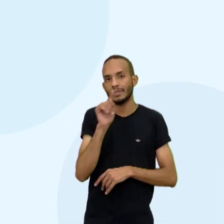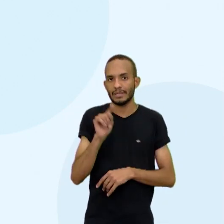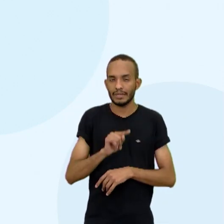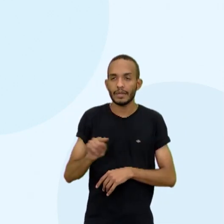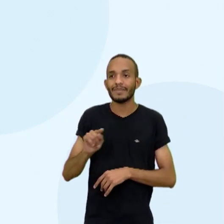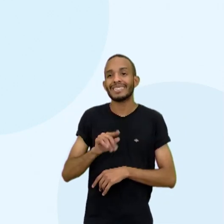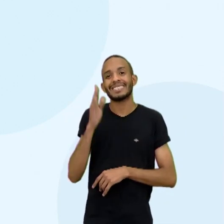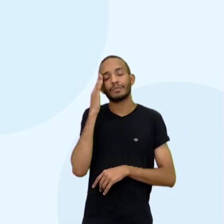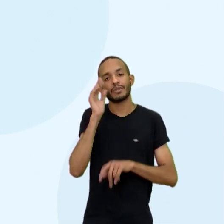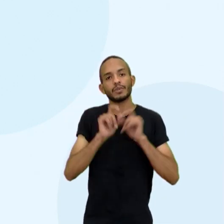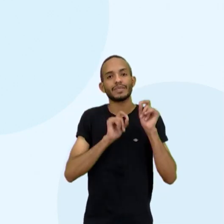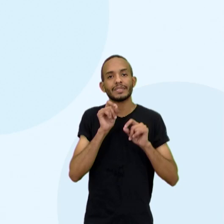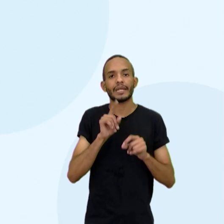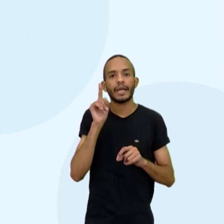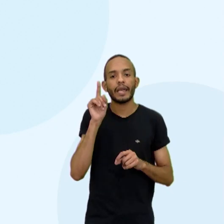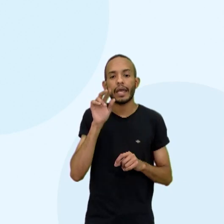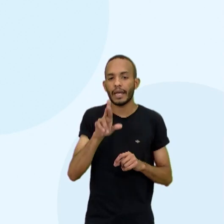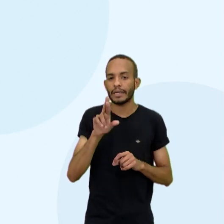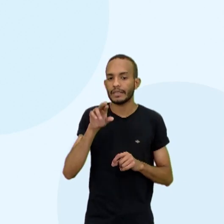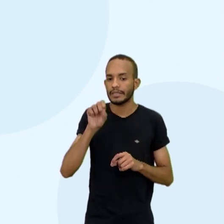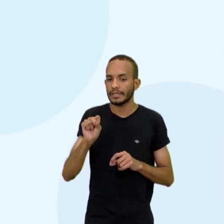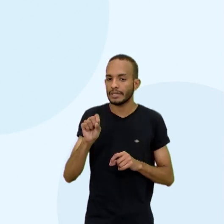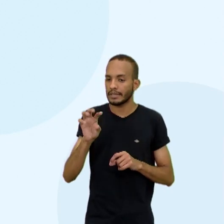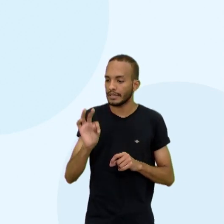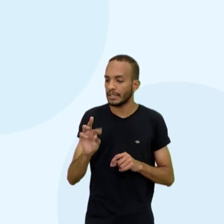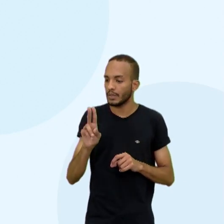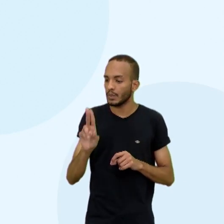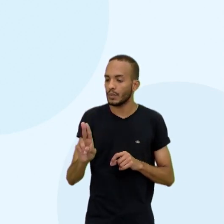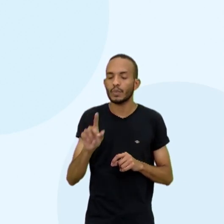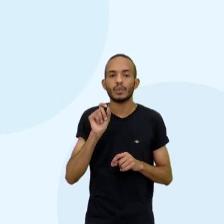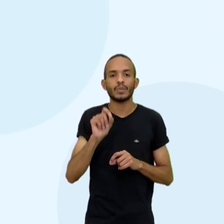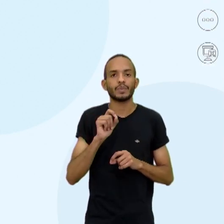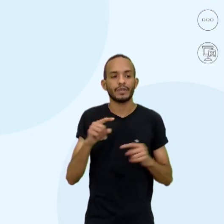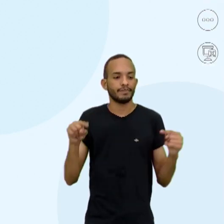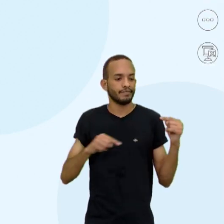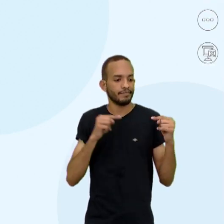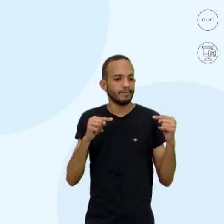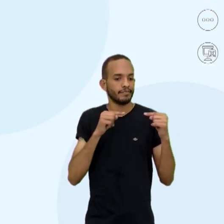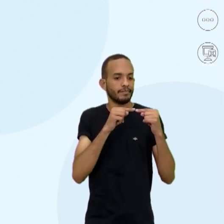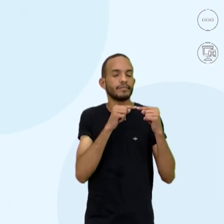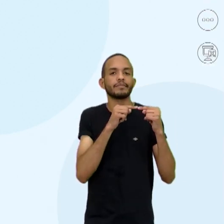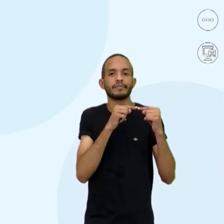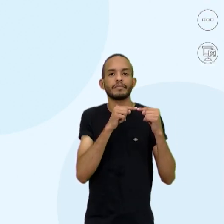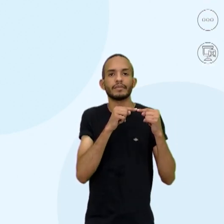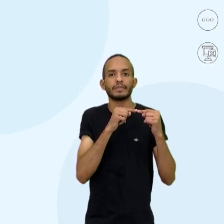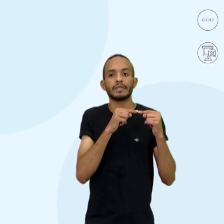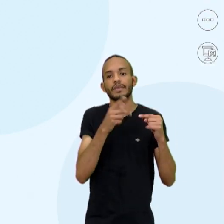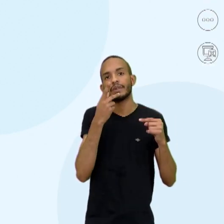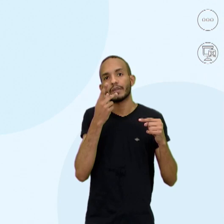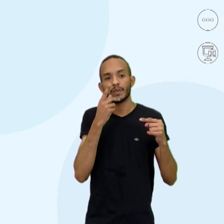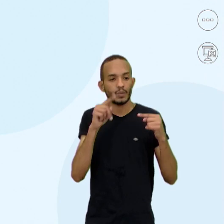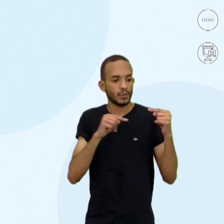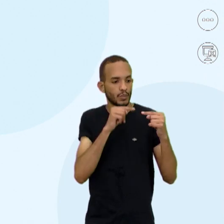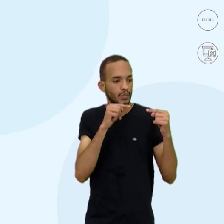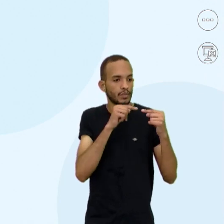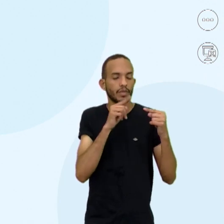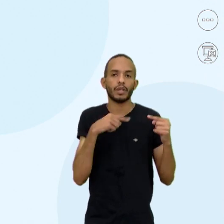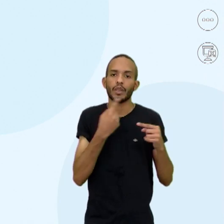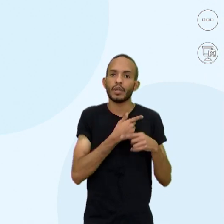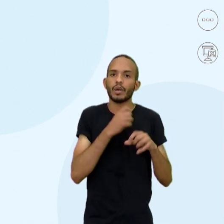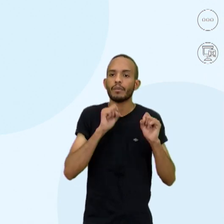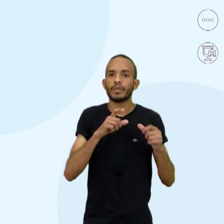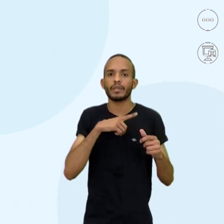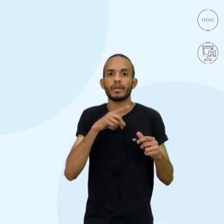Z, sabendo que R, S, T e U são paralelas. Aqui, ó. Disse que é paralelas, então a gente